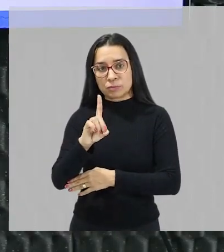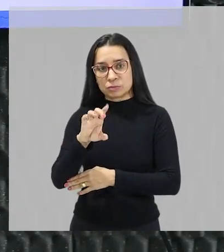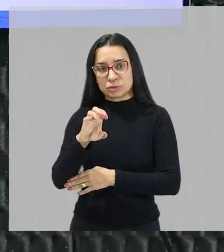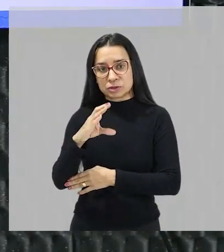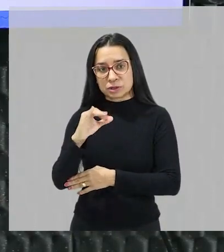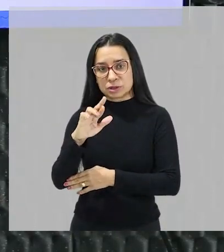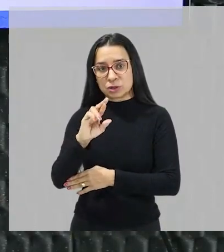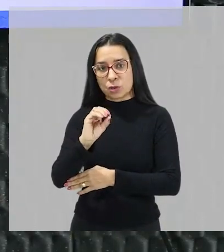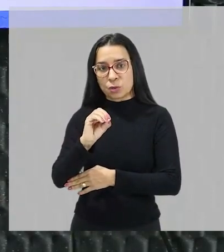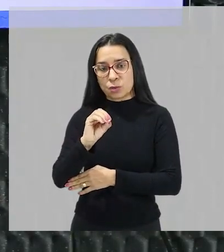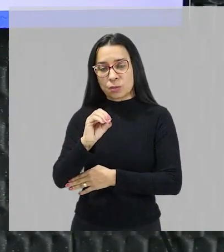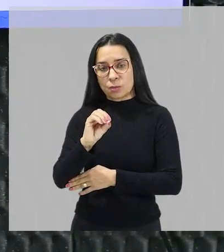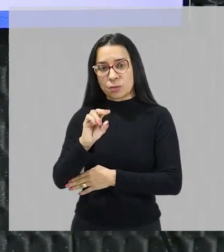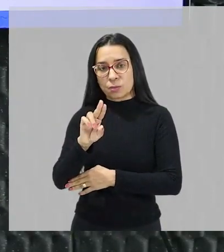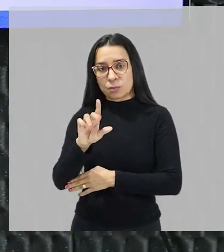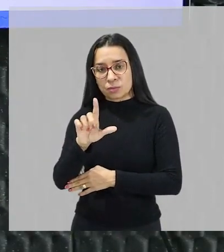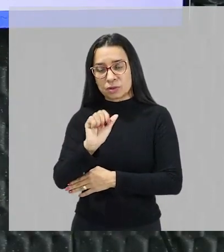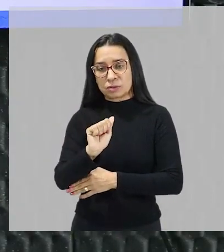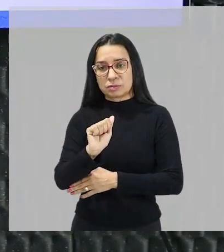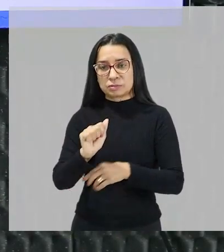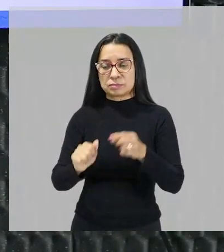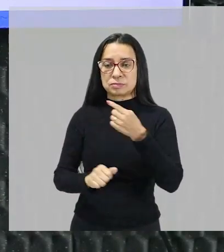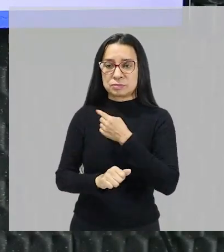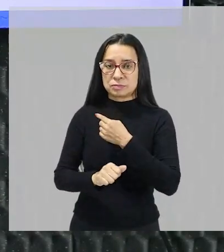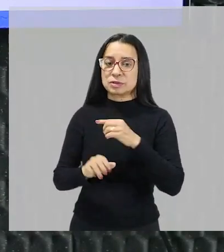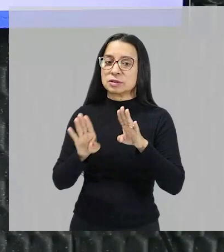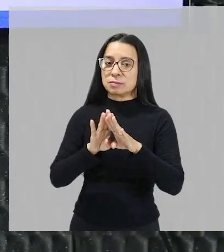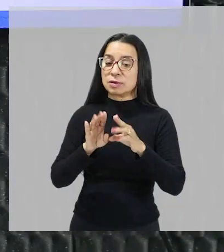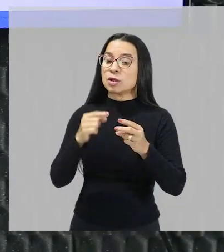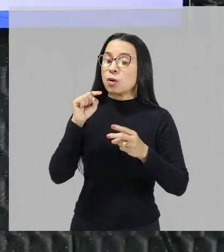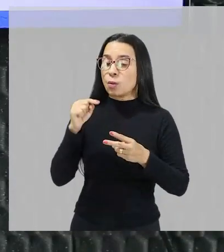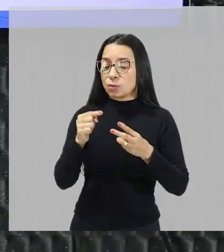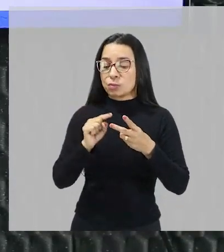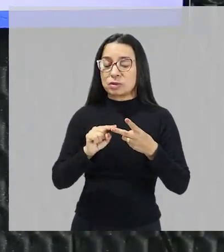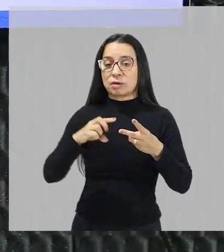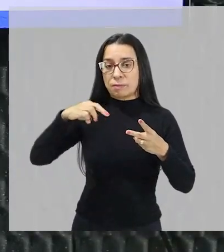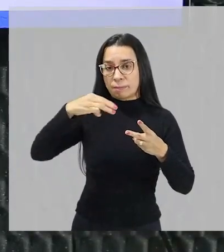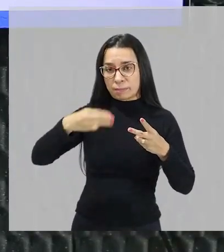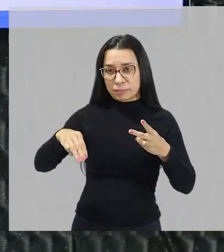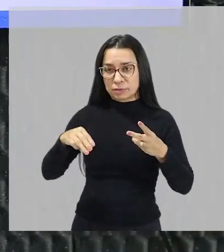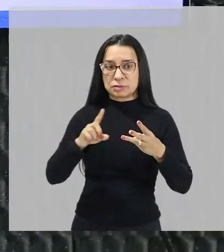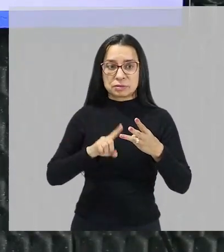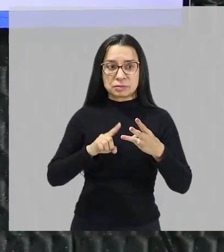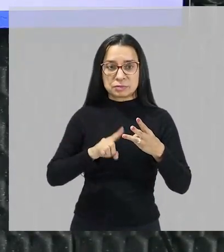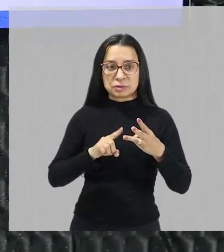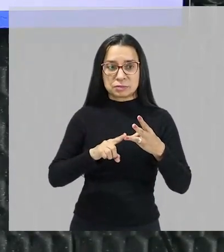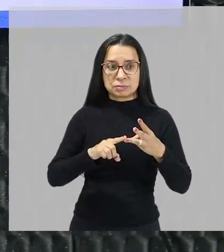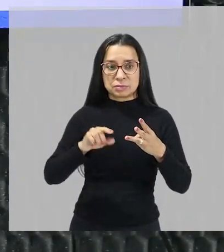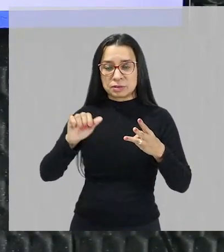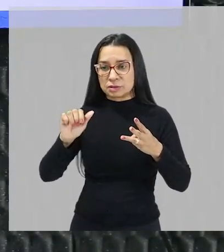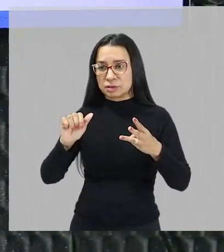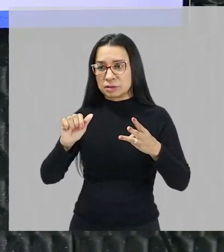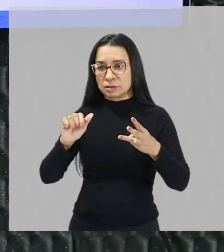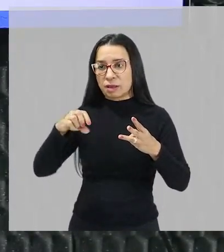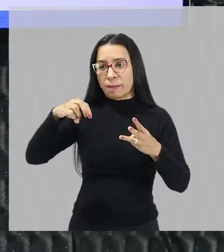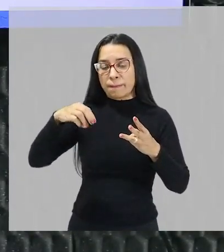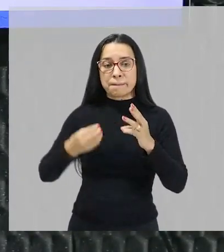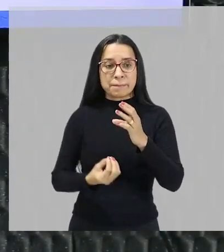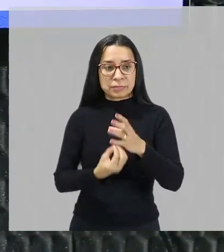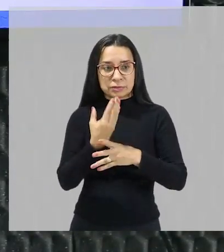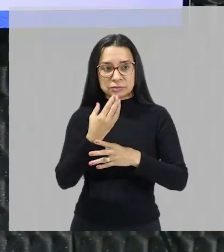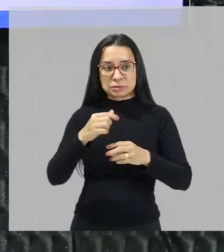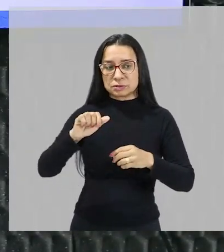e destacou matriz afro-brasileira, que envolve uma dança circular, canto